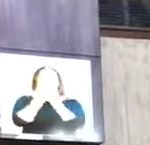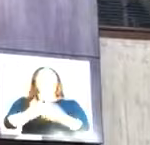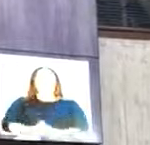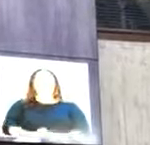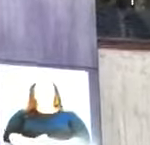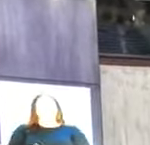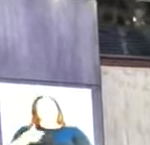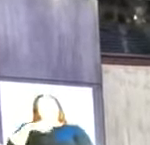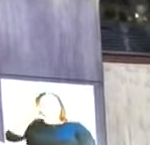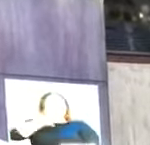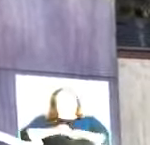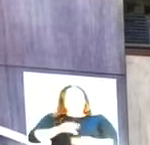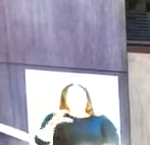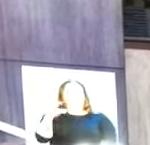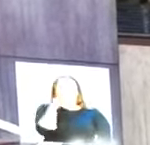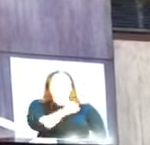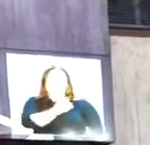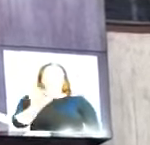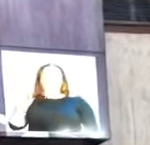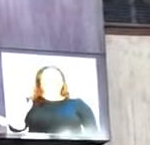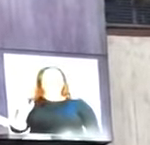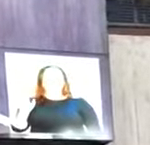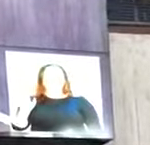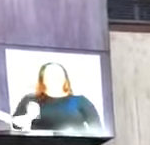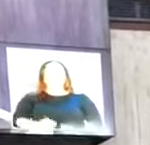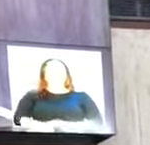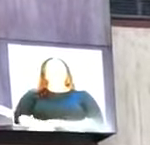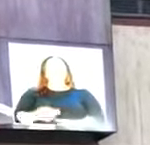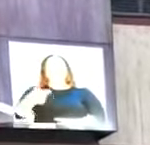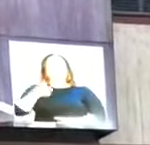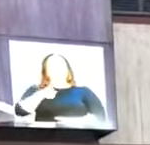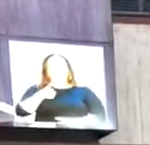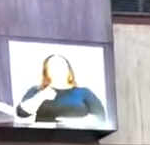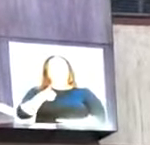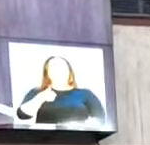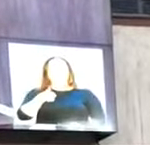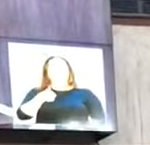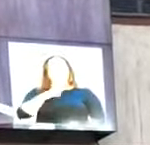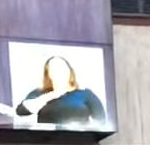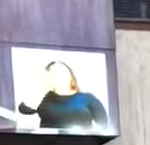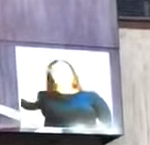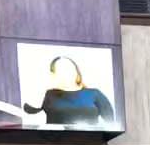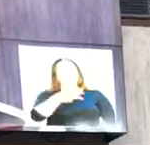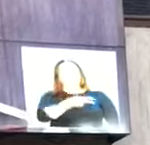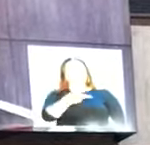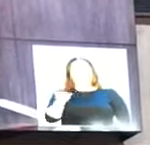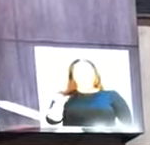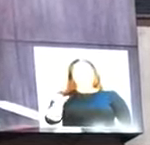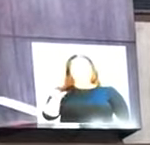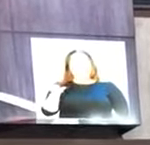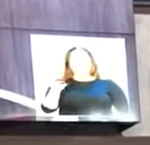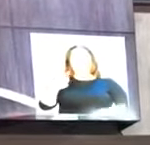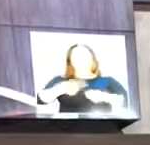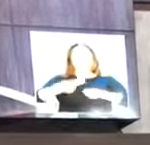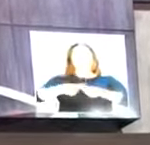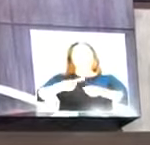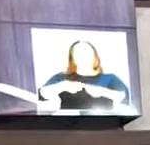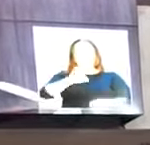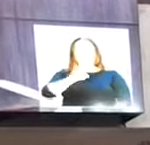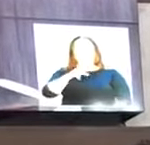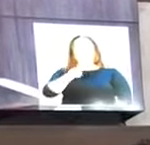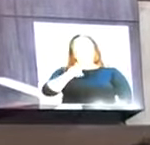pela primeira palavra, presidente. Eu estive visitando o município de Poeiras, o município do